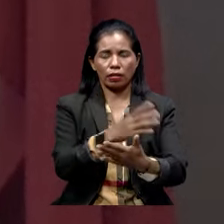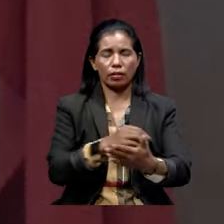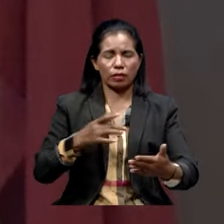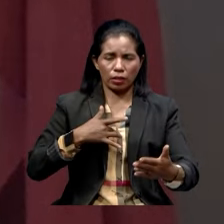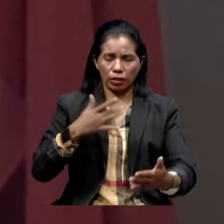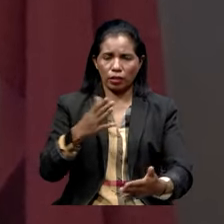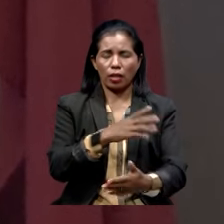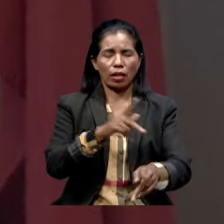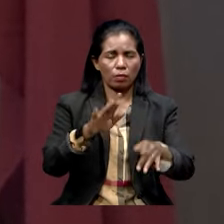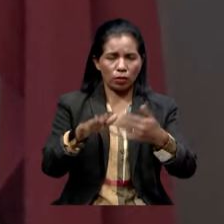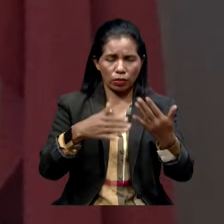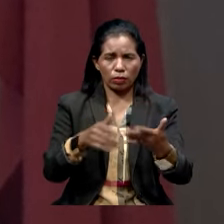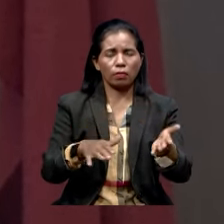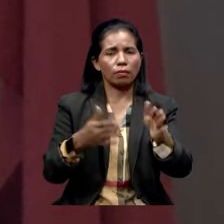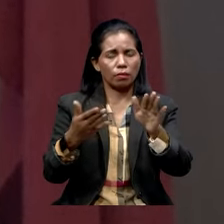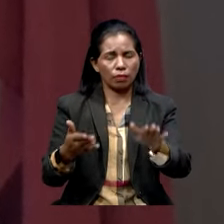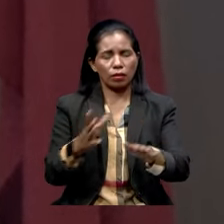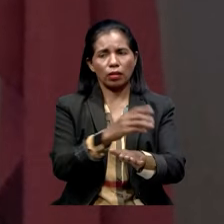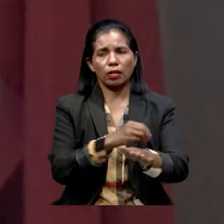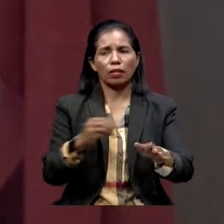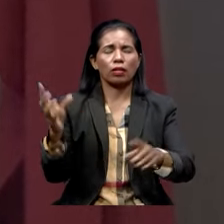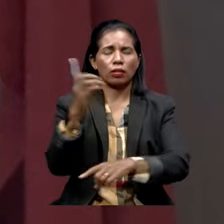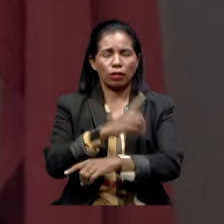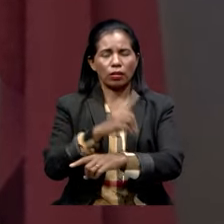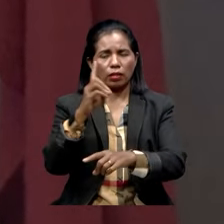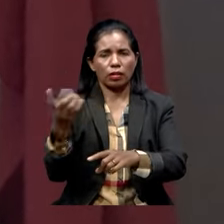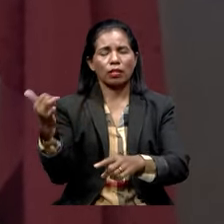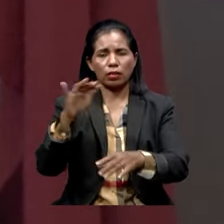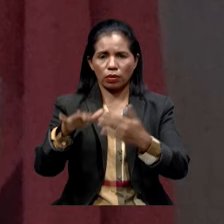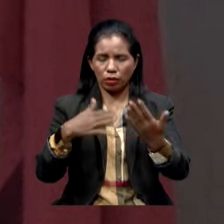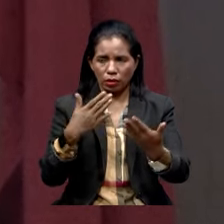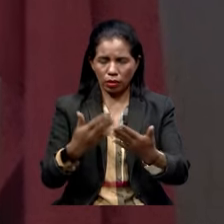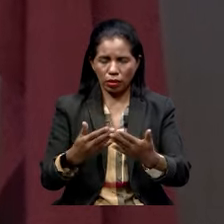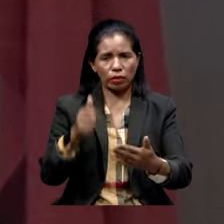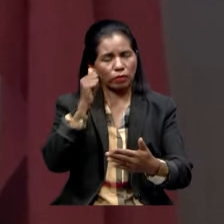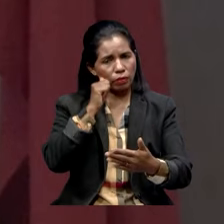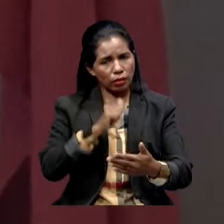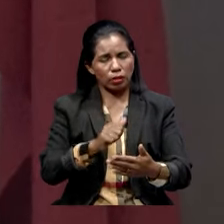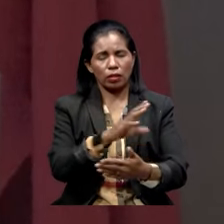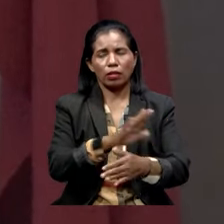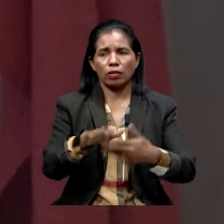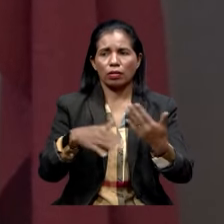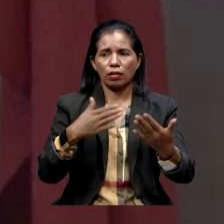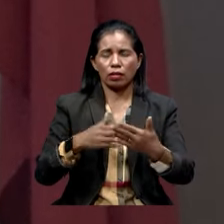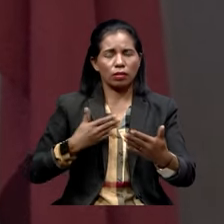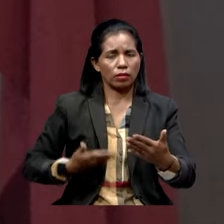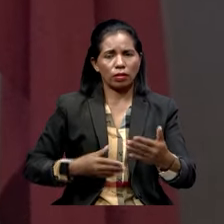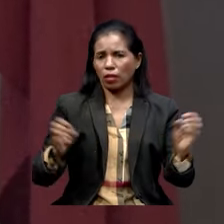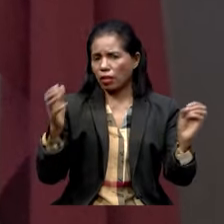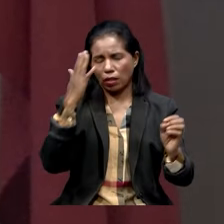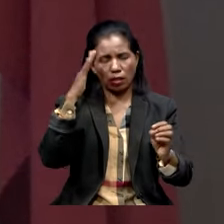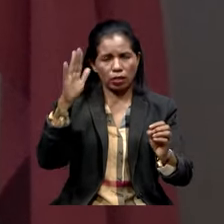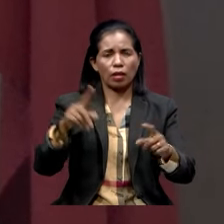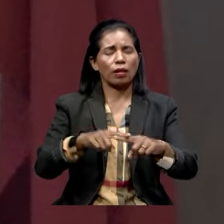heróicos daquele dia, uma voz elevou-se. Uma mulher cujo nome não conhecemos,